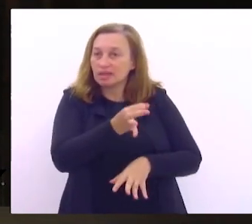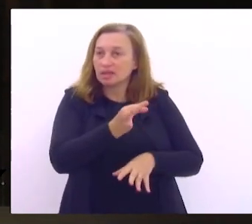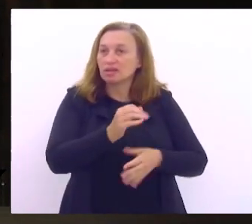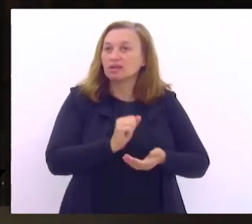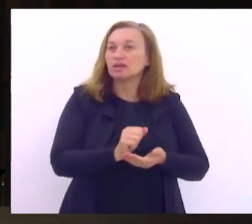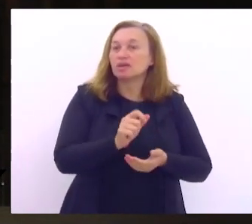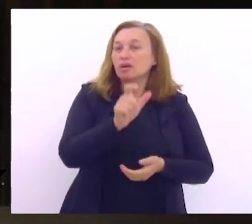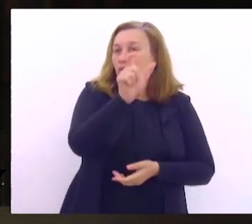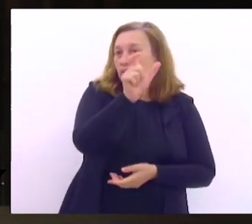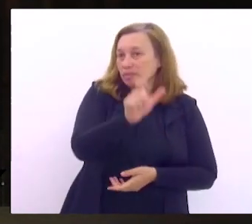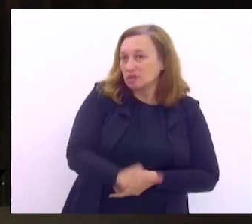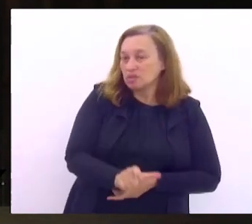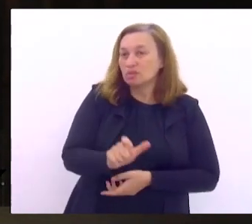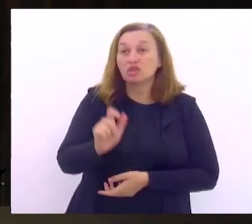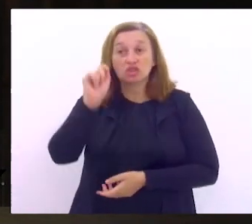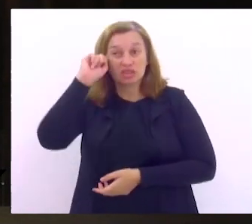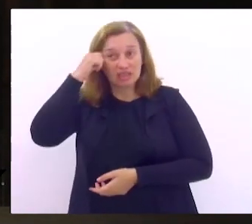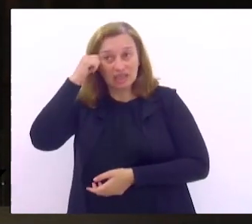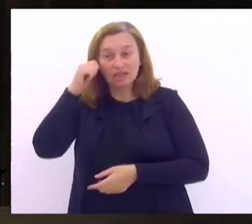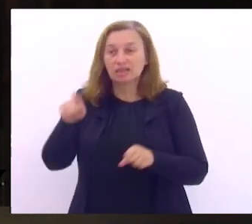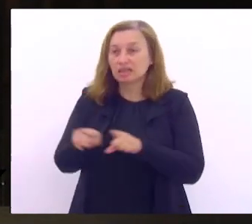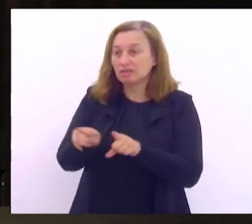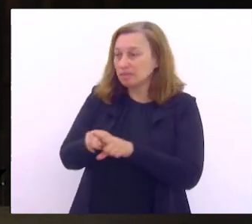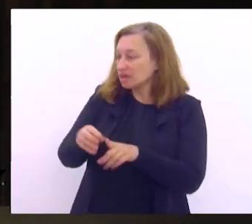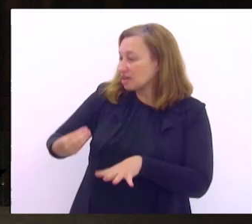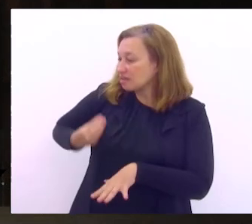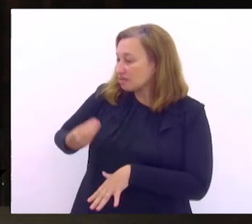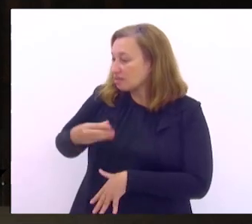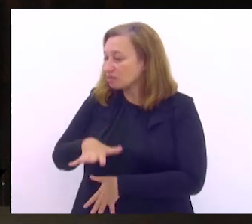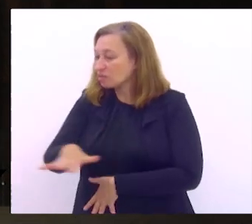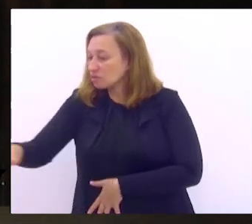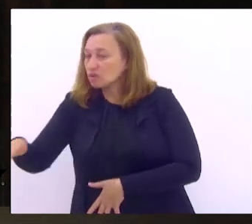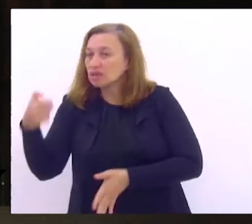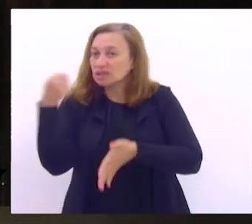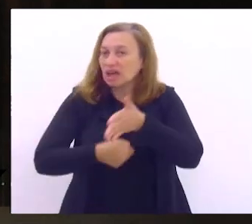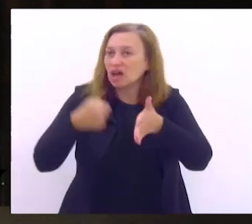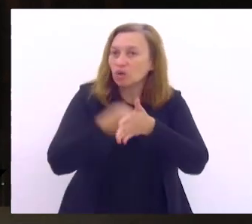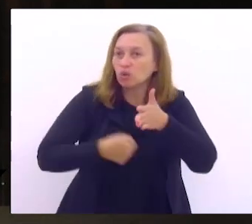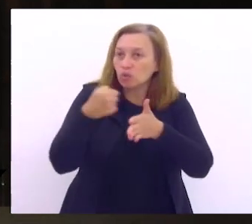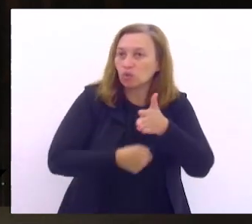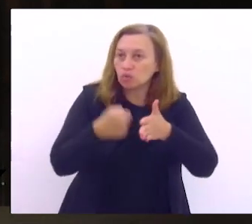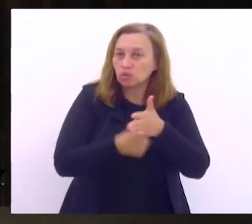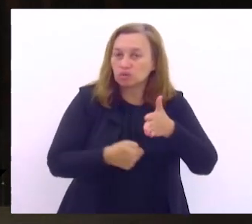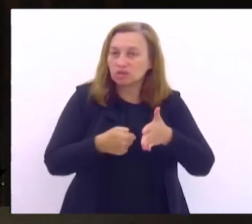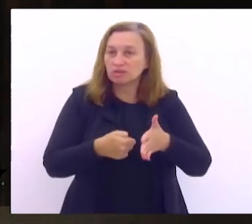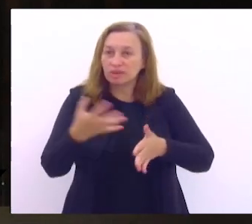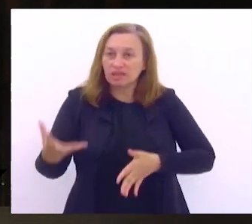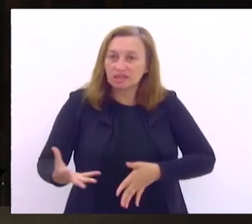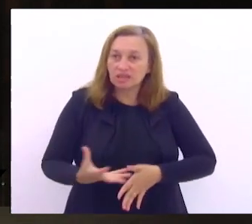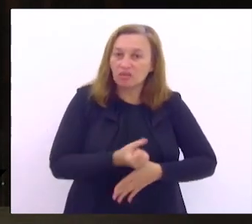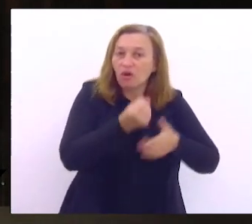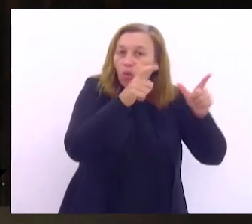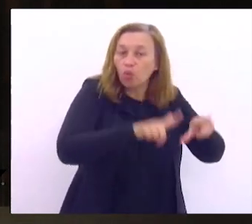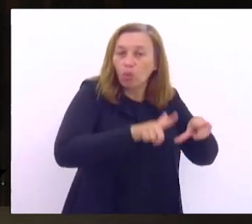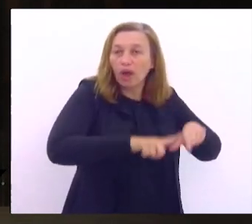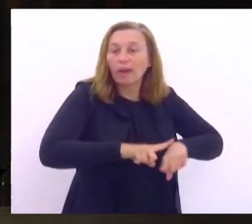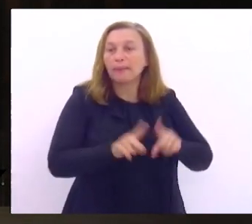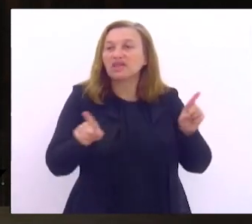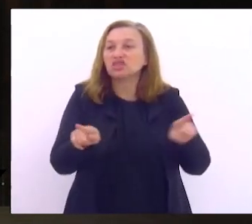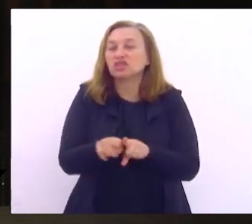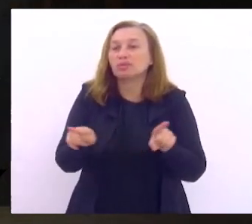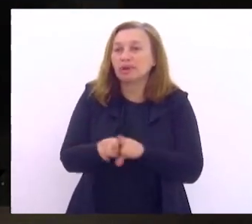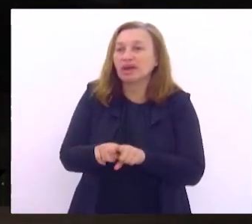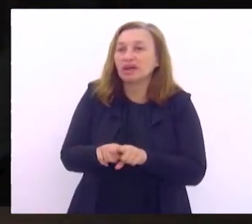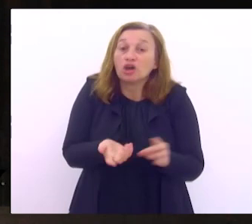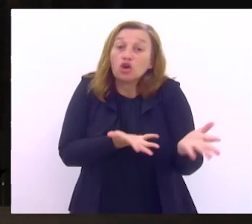por negros e periféricos. Com isso, estamos na luta para o resgate não somente do estádio supracitado, e sim também dos nossos